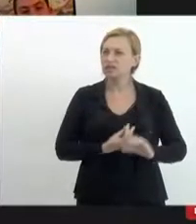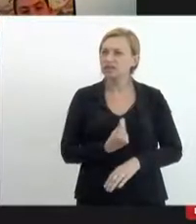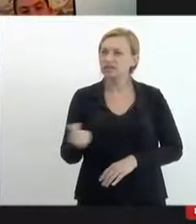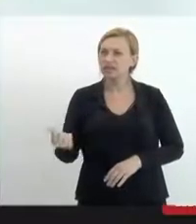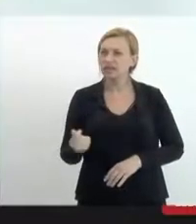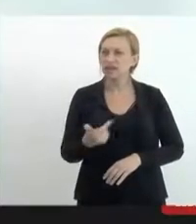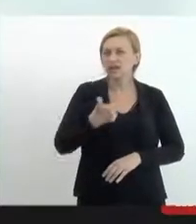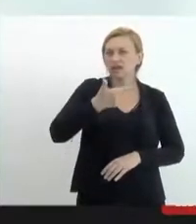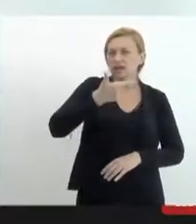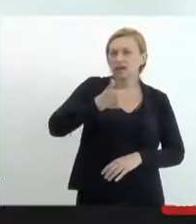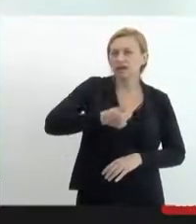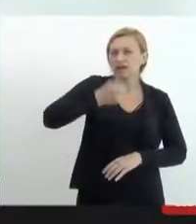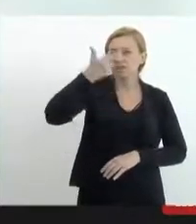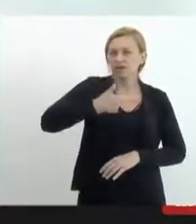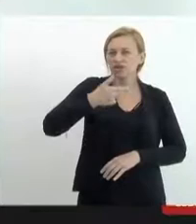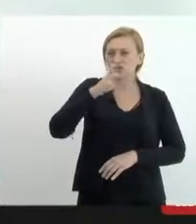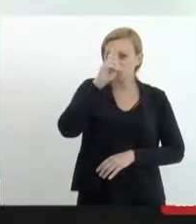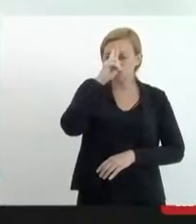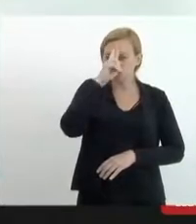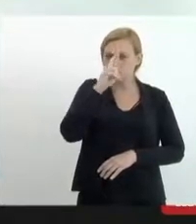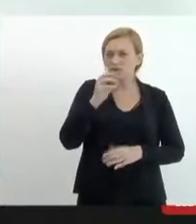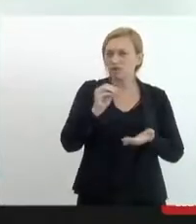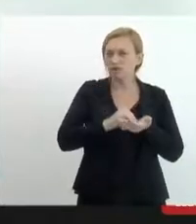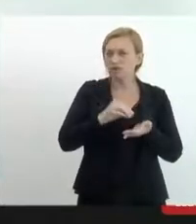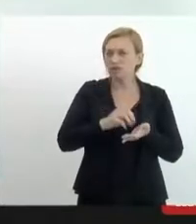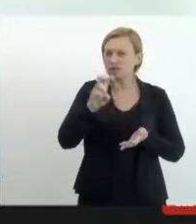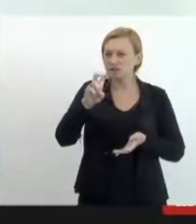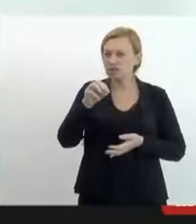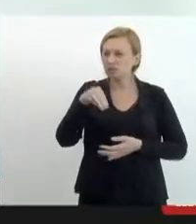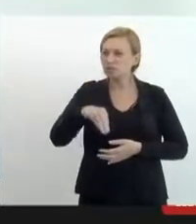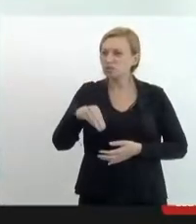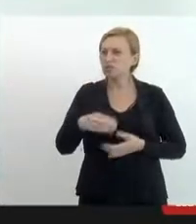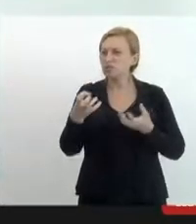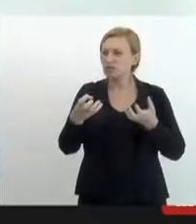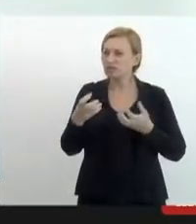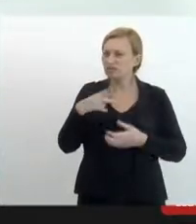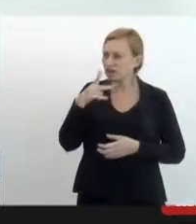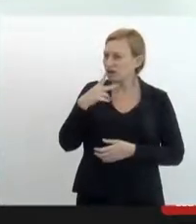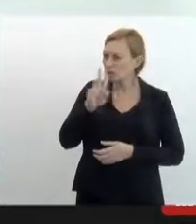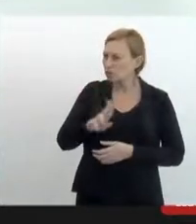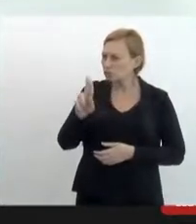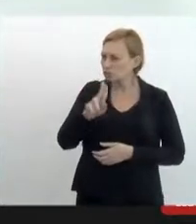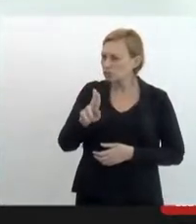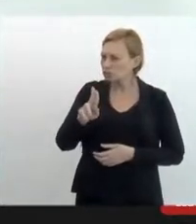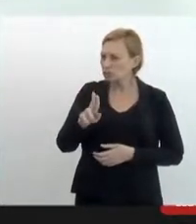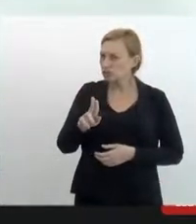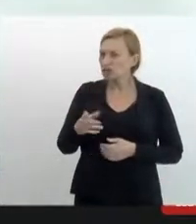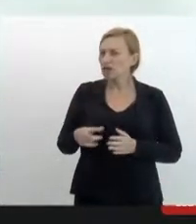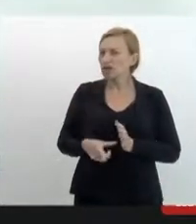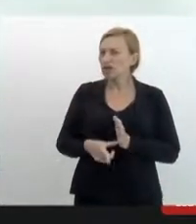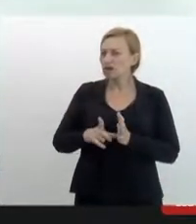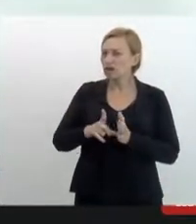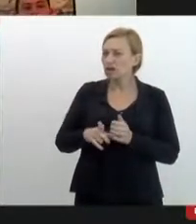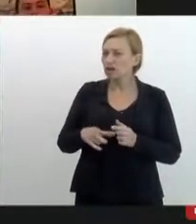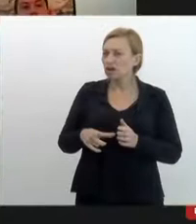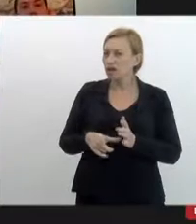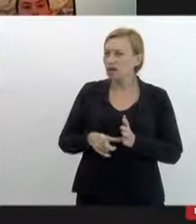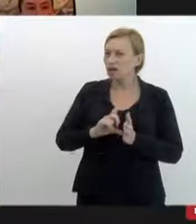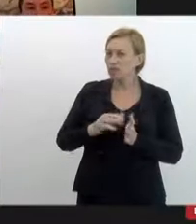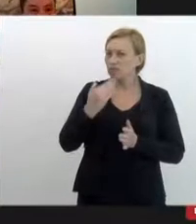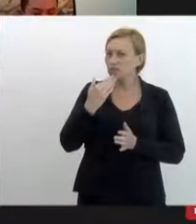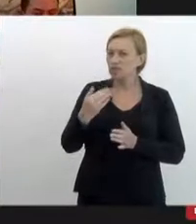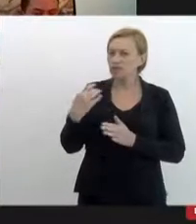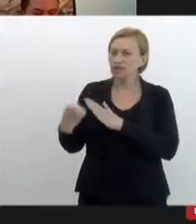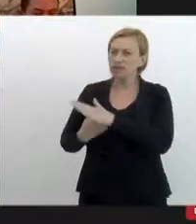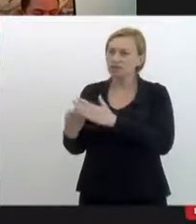falta 5 minutos para o meio-dia. Eu perguntei se ele quer fazer uso da palavra agora, antes de eu passar para os concessionários. Por favor,